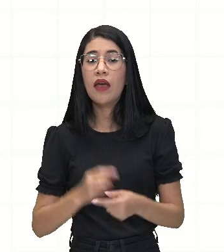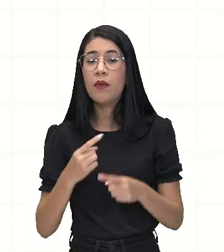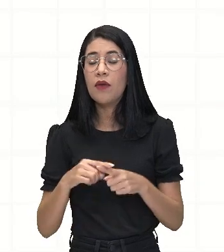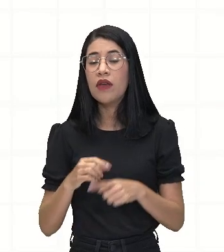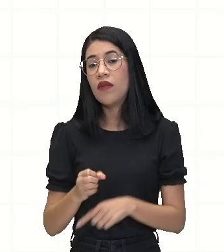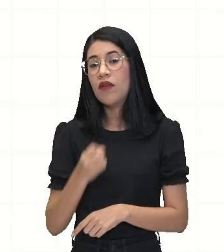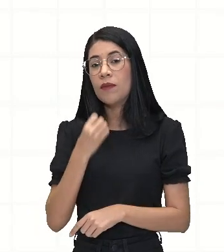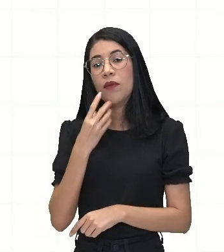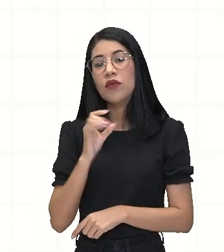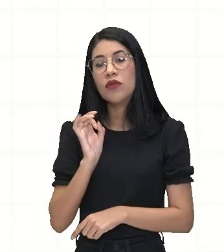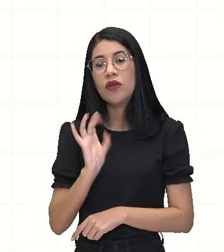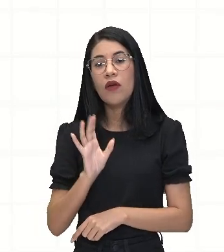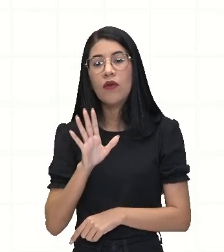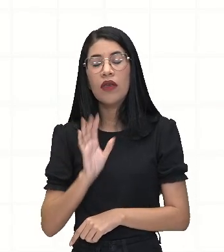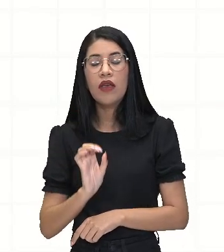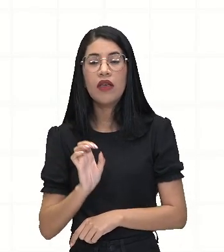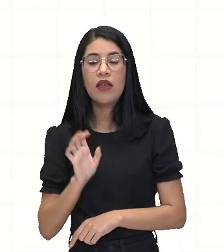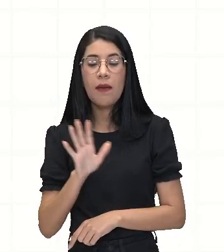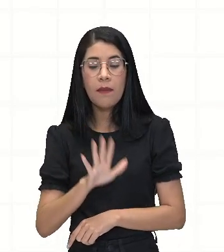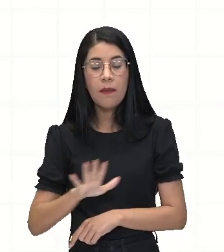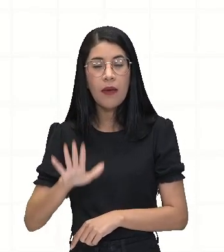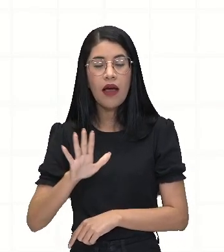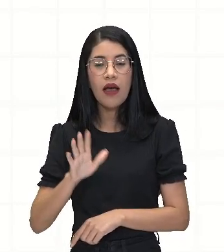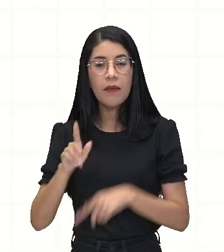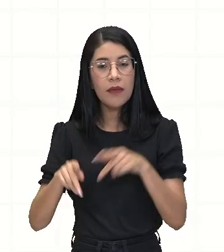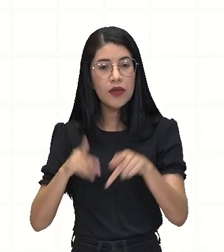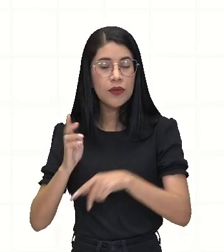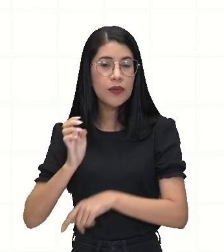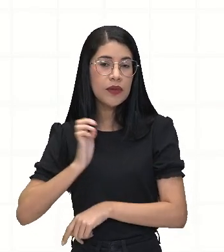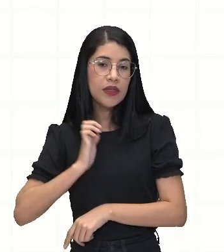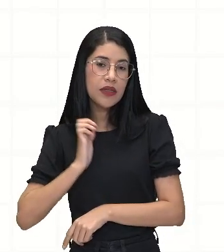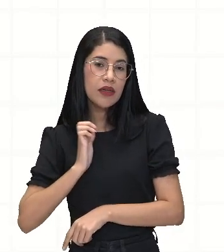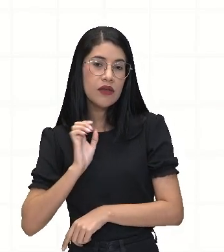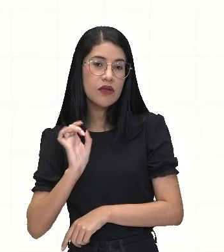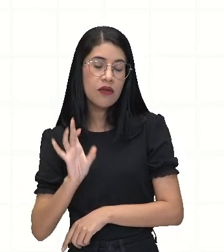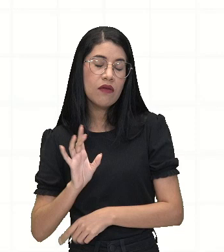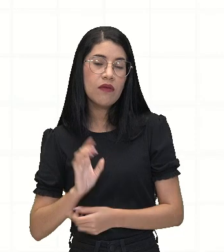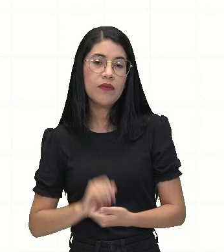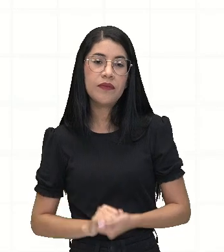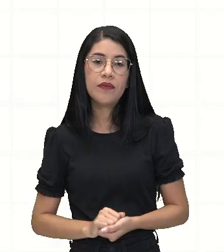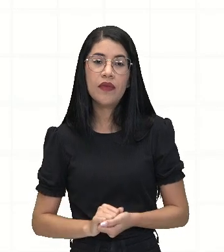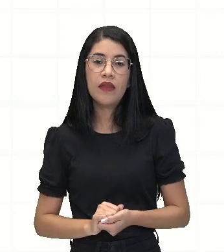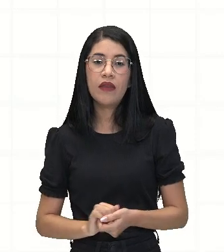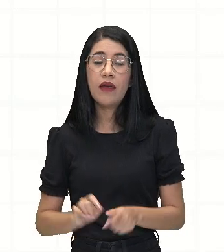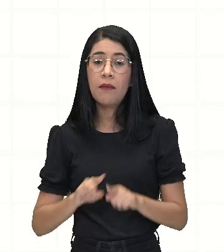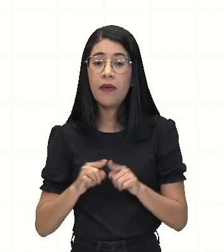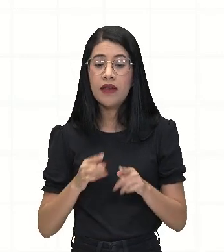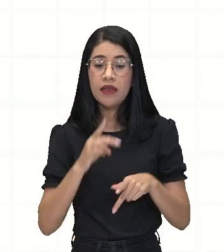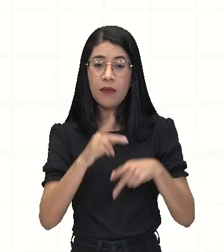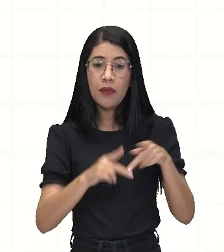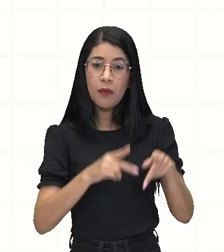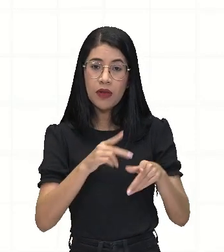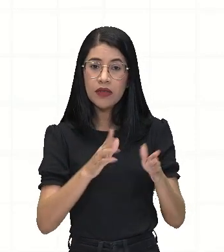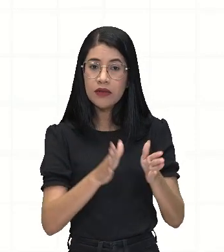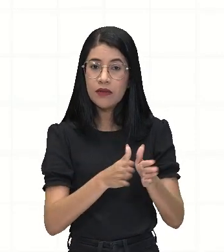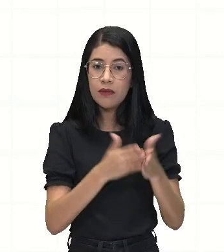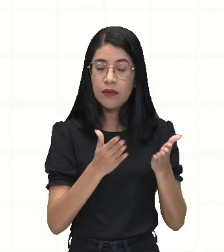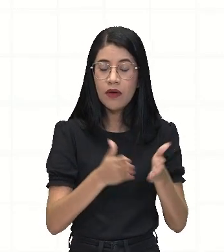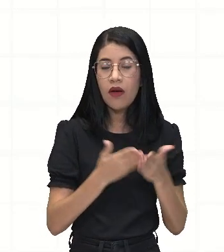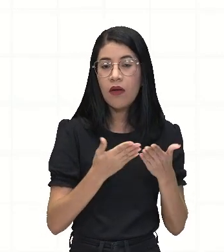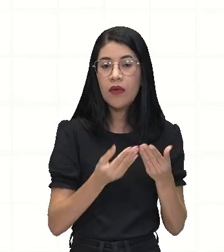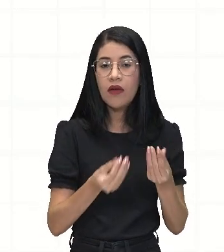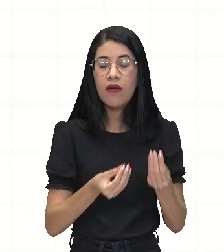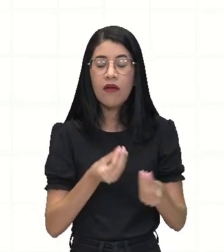apenas quem? Olha, aqui os mais ricos, né? As elites econômicas, enquanto que a população mais pobre,